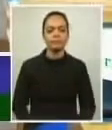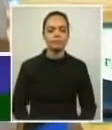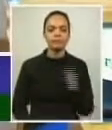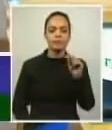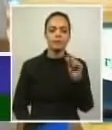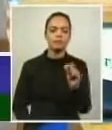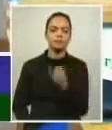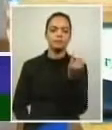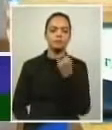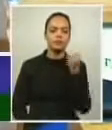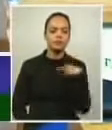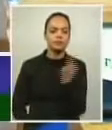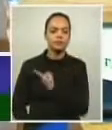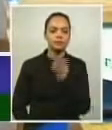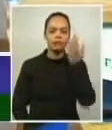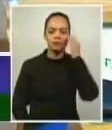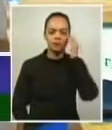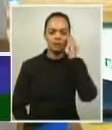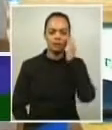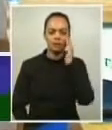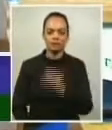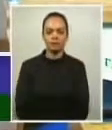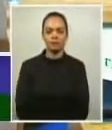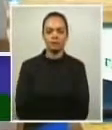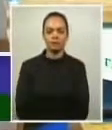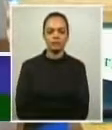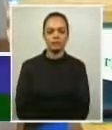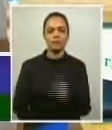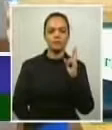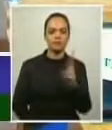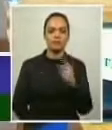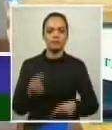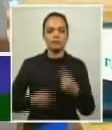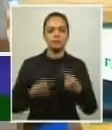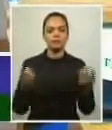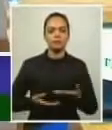é importante para a gente entender os limites da representação política hoje